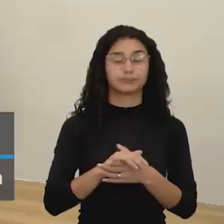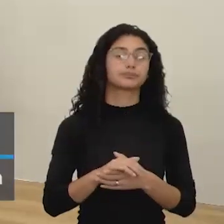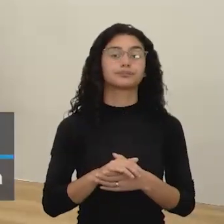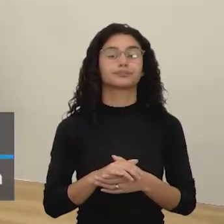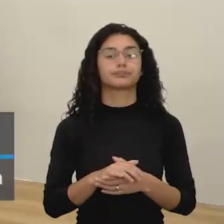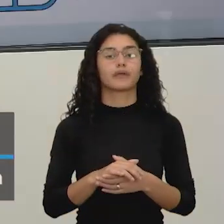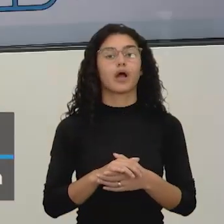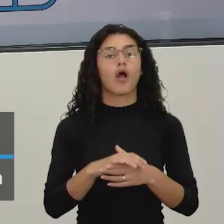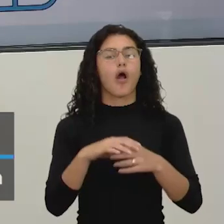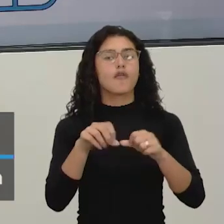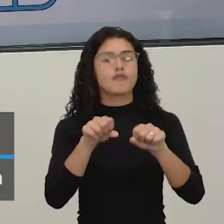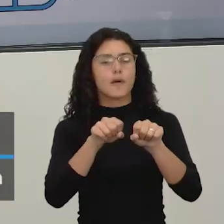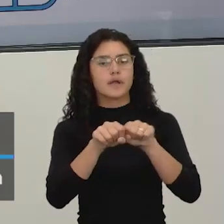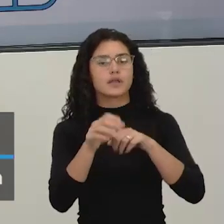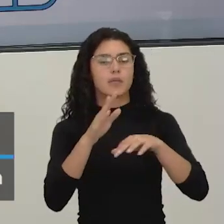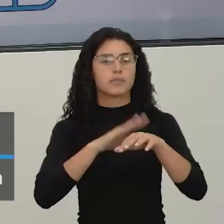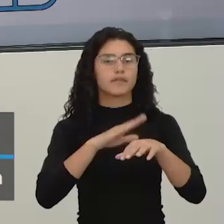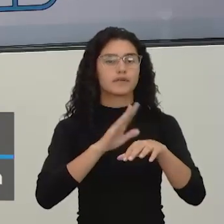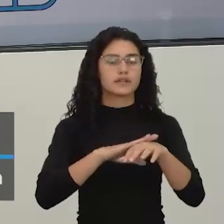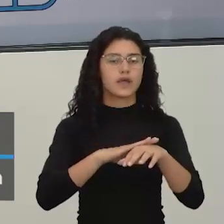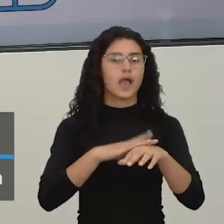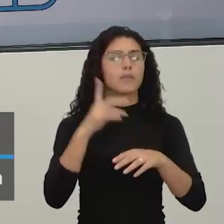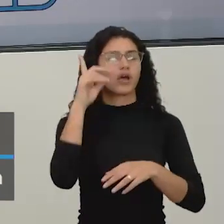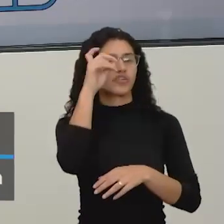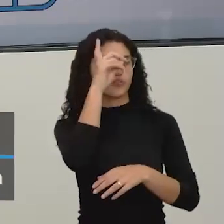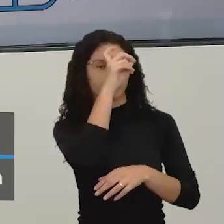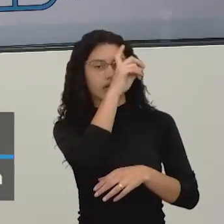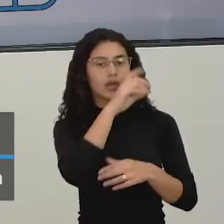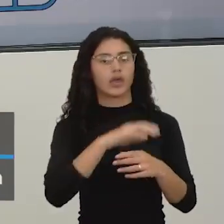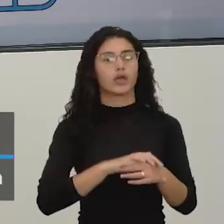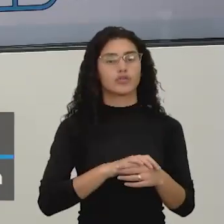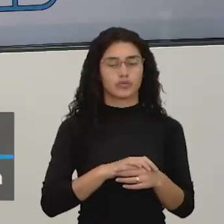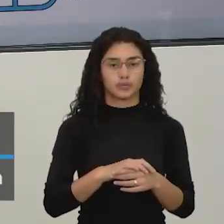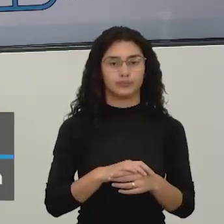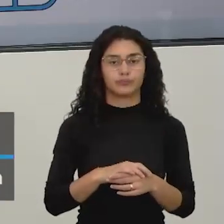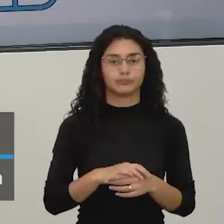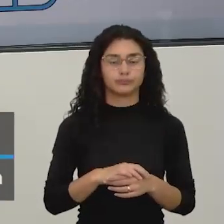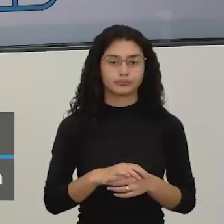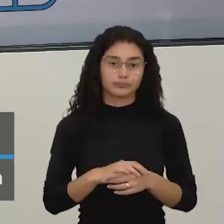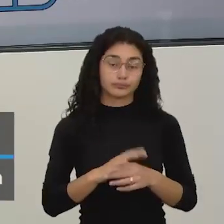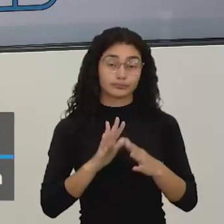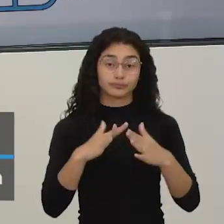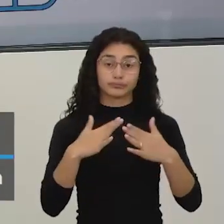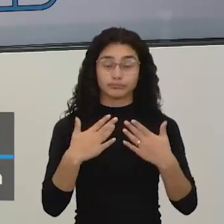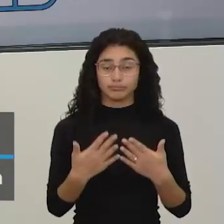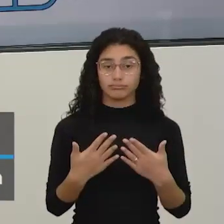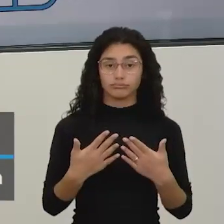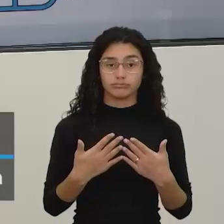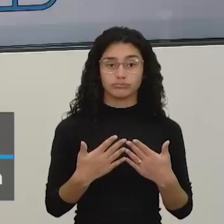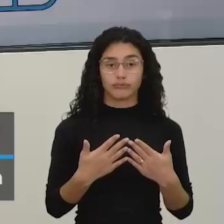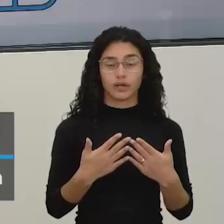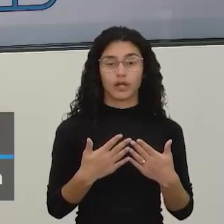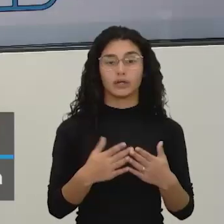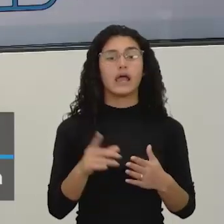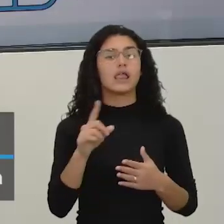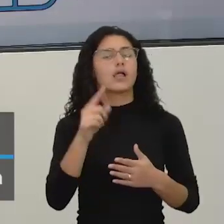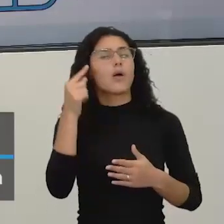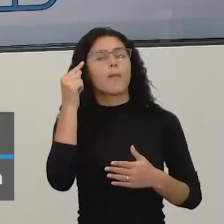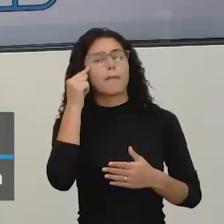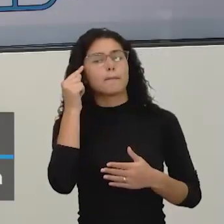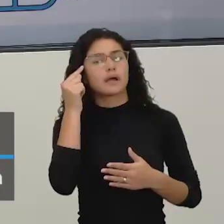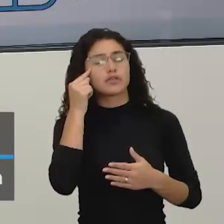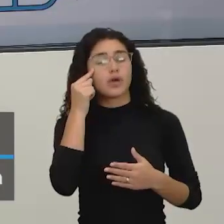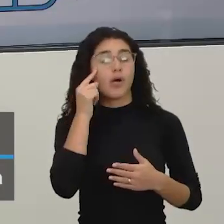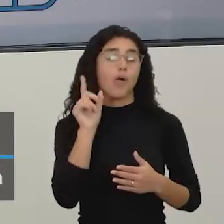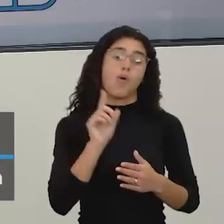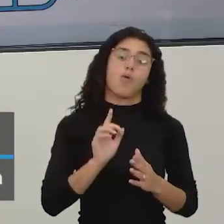inorgânicos, né, para a formação de compostos mais complexos, que seriam os compostos orgânicos. Sim. Só que justamente ele não levou em consideração, ou ele